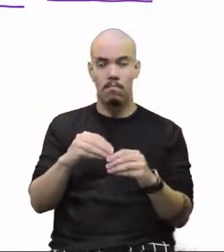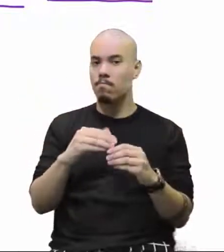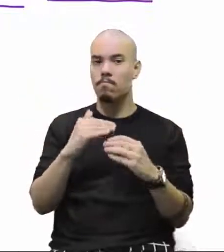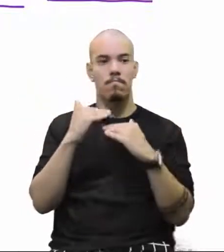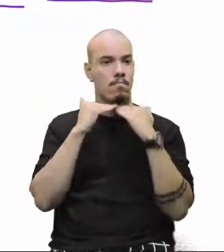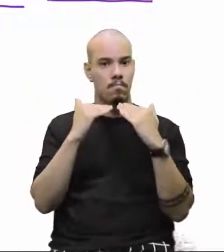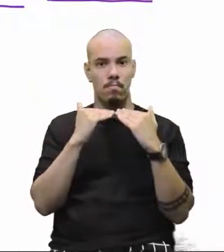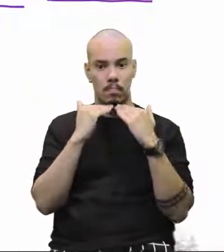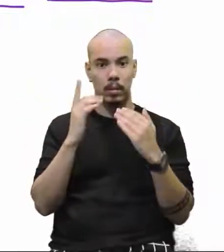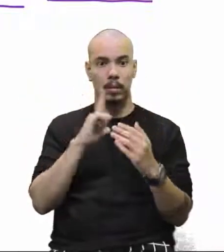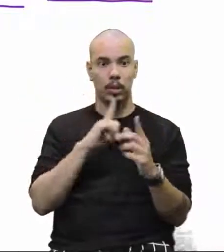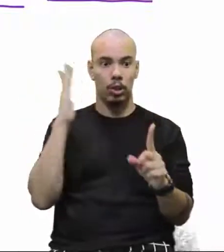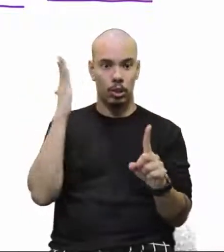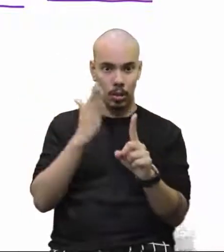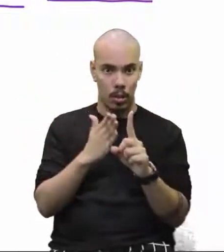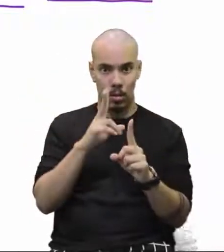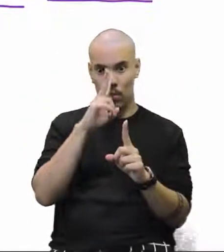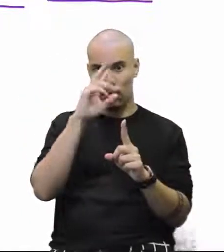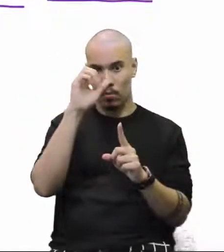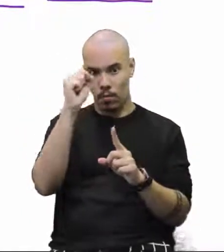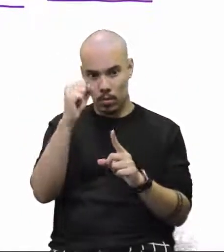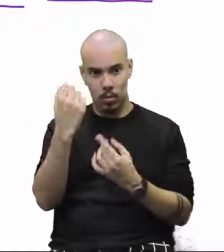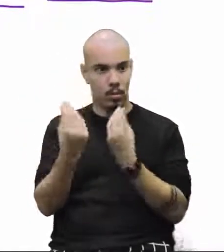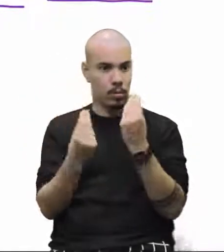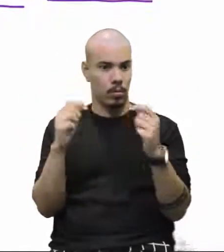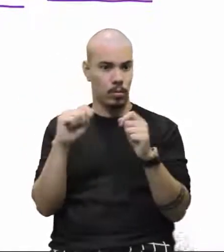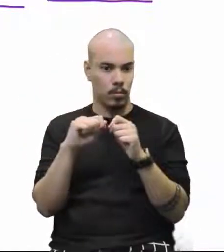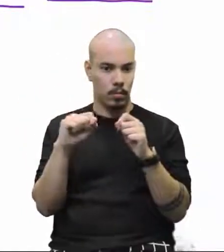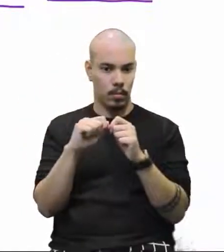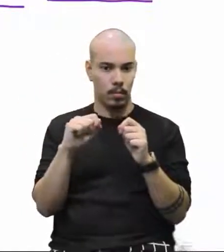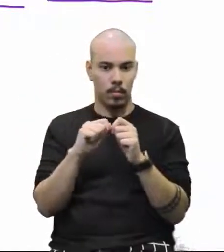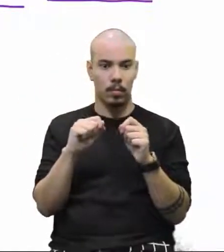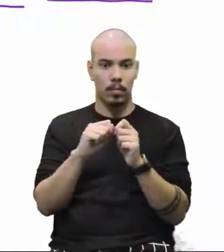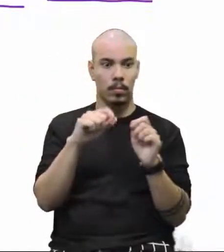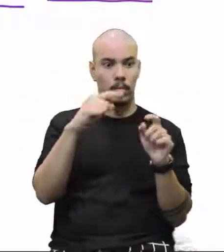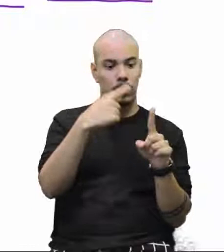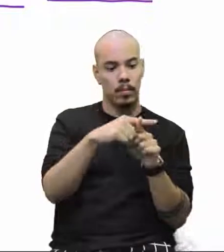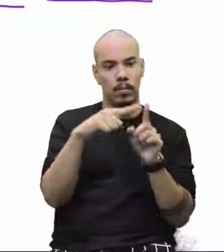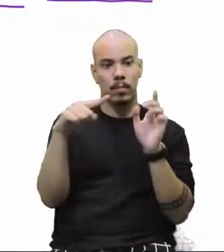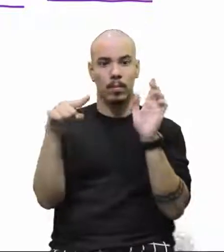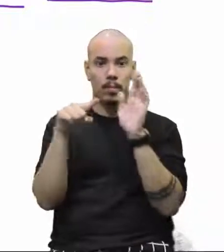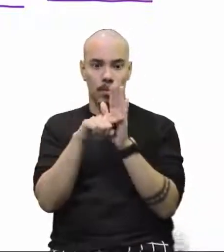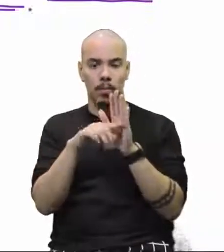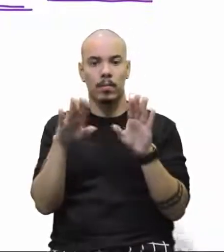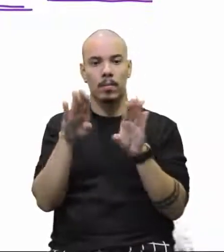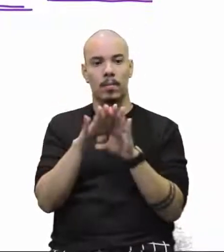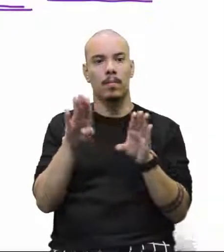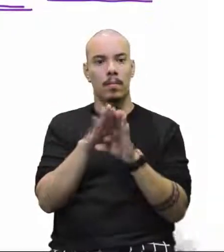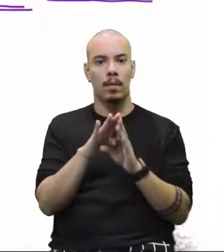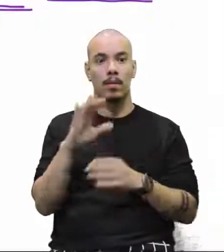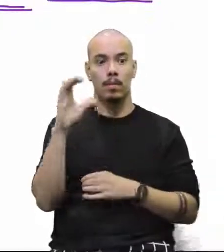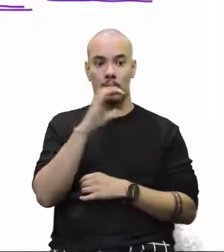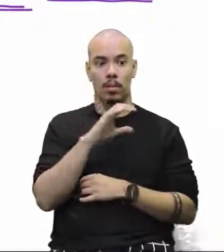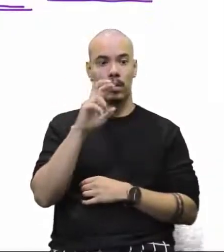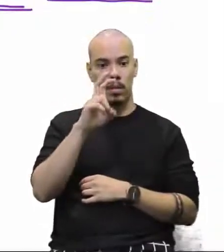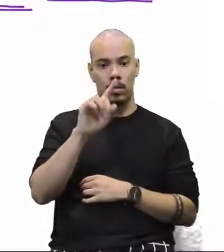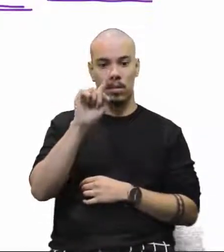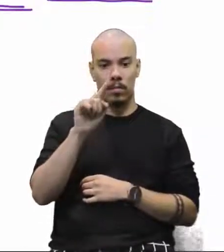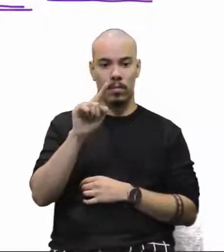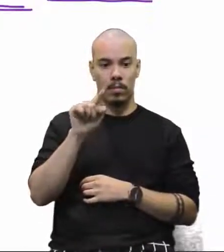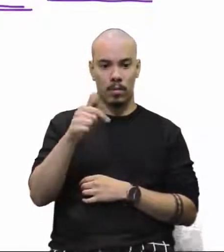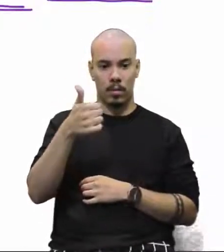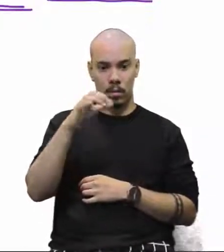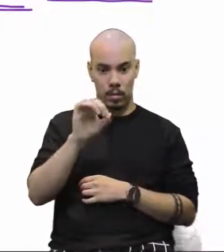só interessa a direção da força magnética, questão do sinal, e o valor da velocidade, 5 vezes 10 a